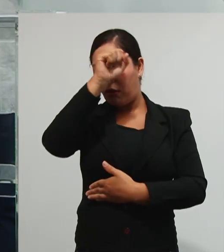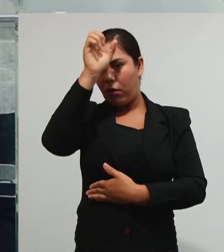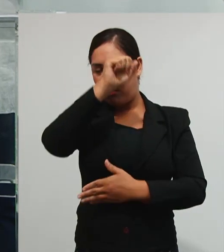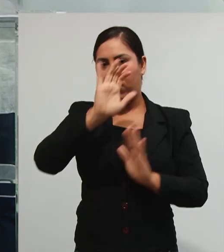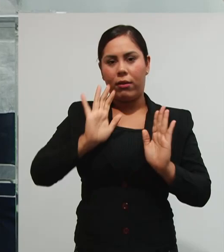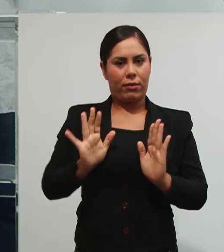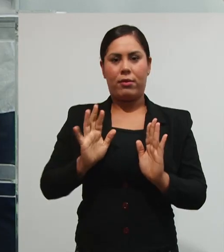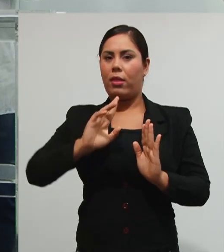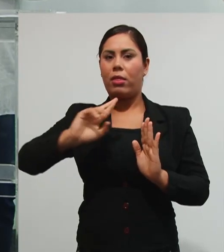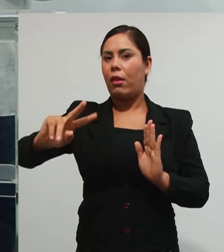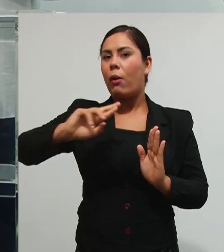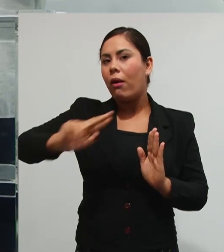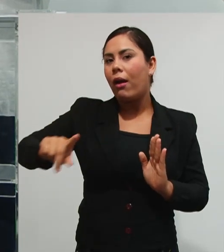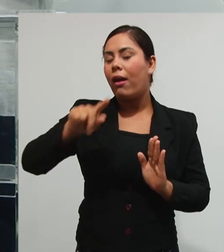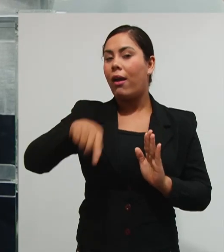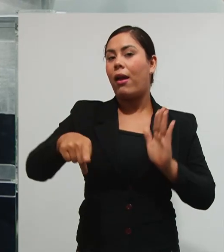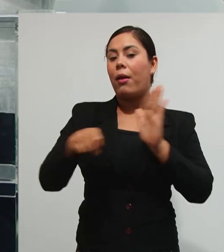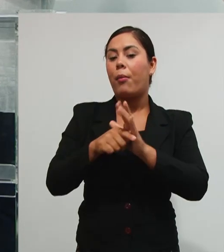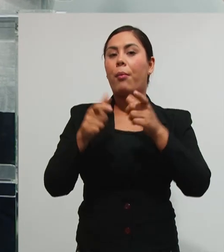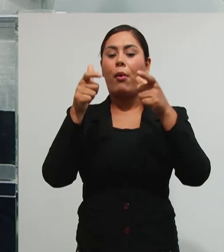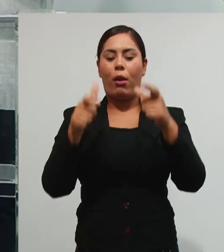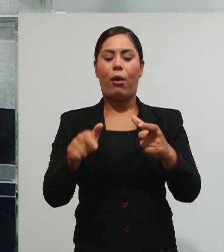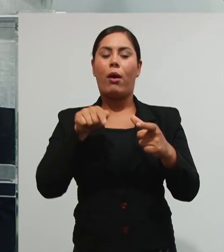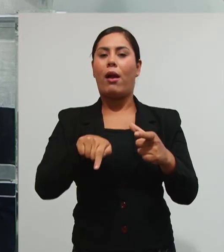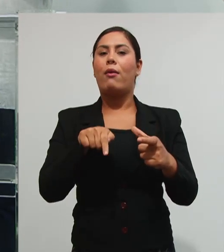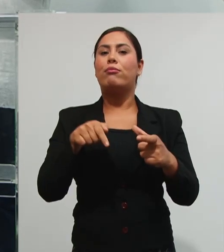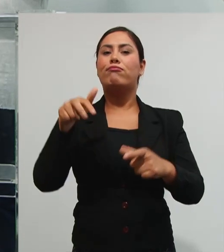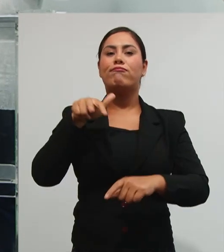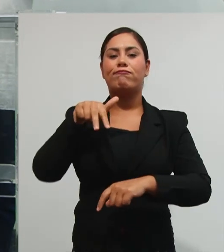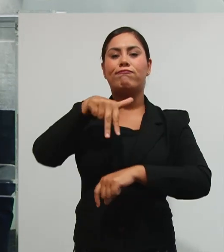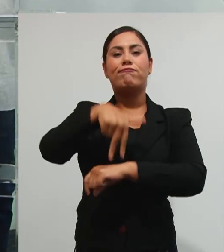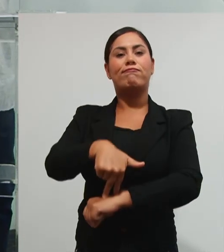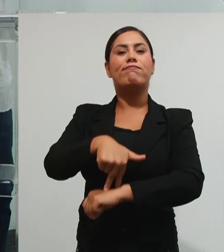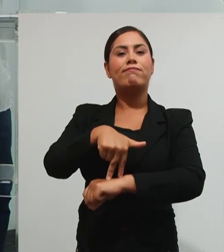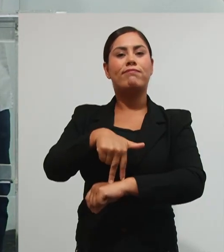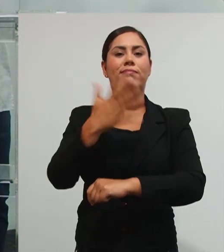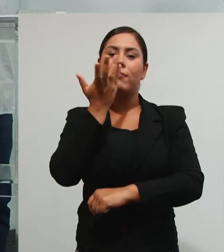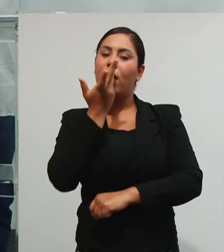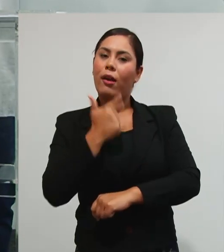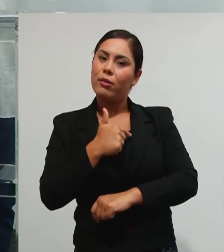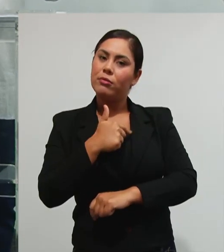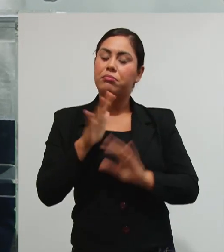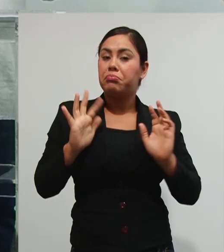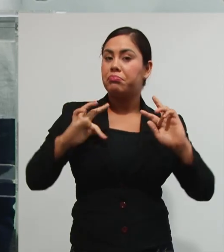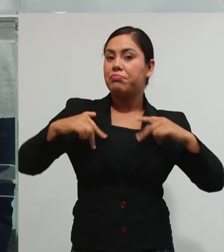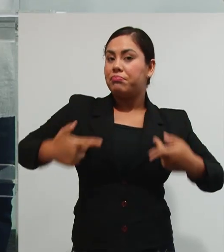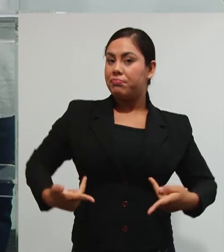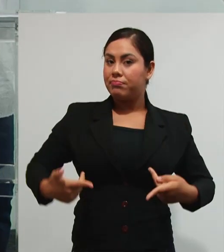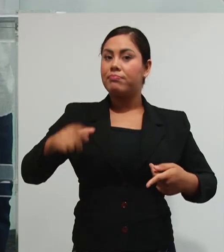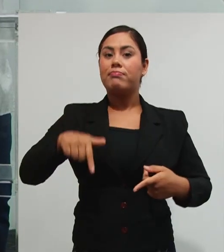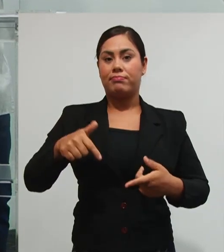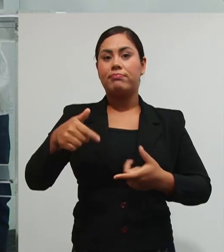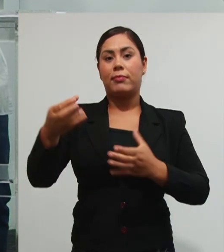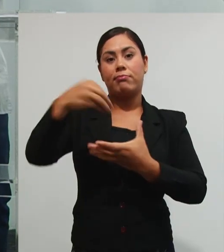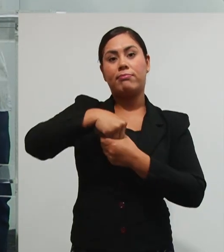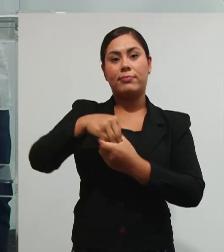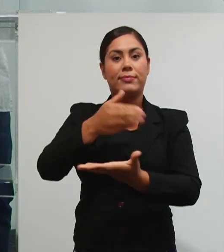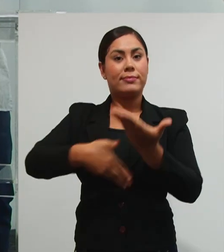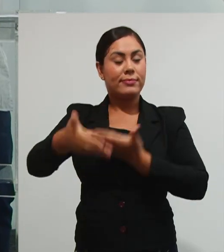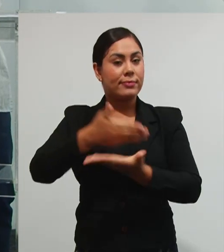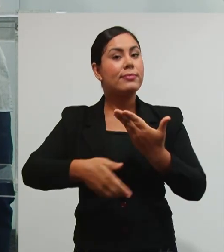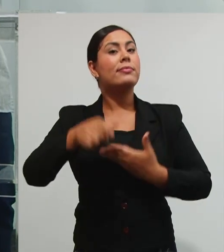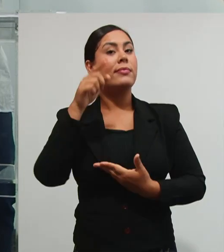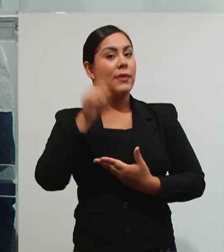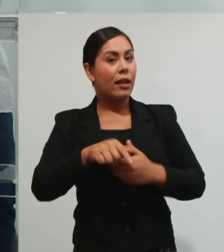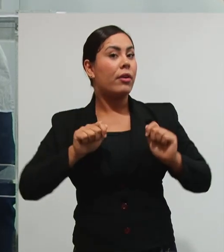dentro da mente, mas é no ambiente em que aquela criança ou ser humano está inserida. É isso